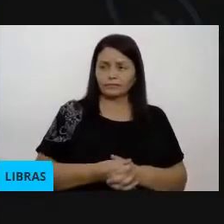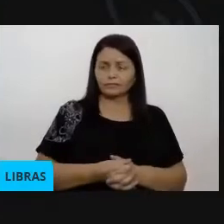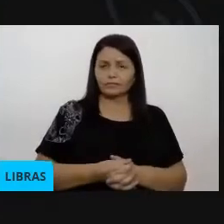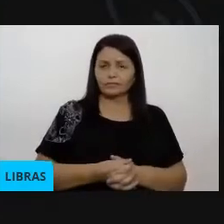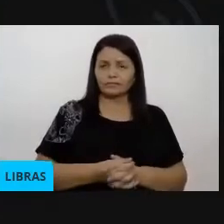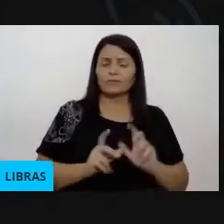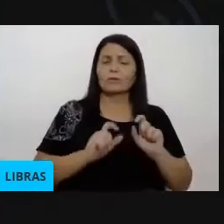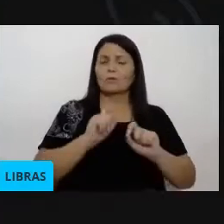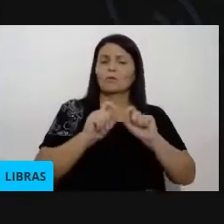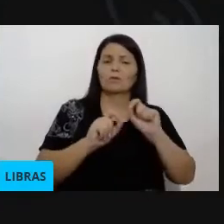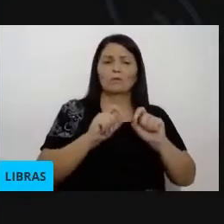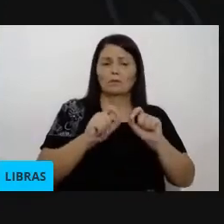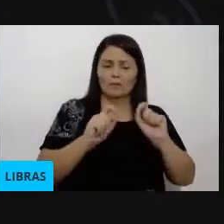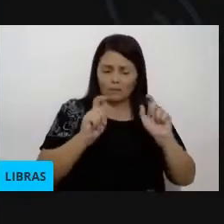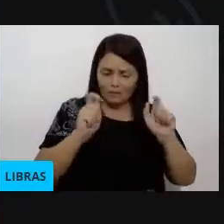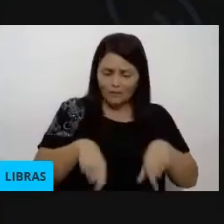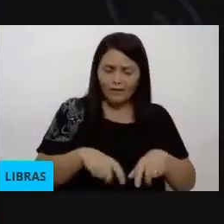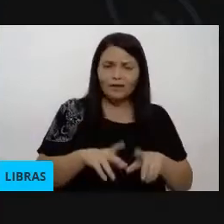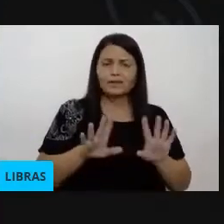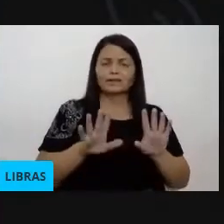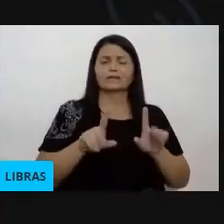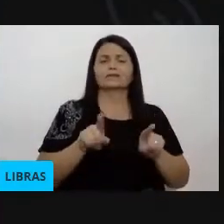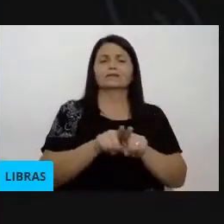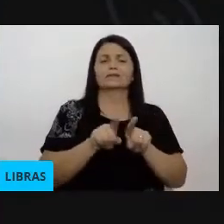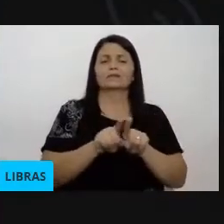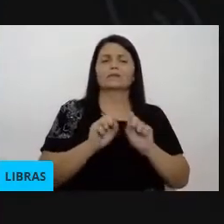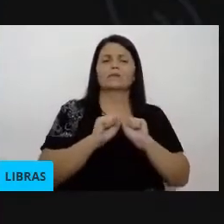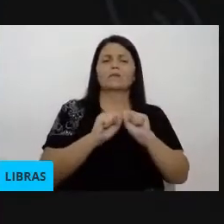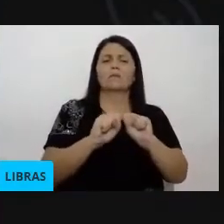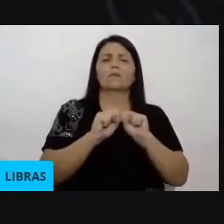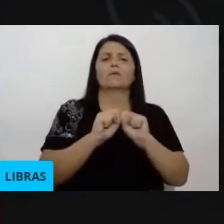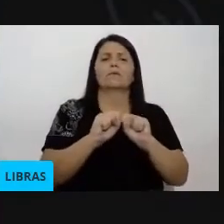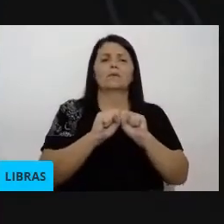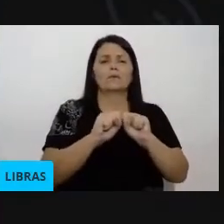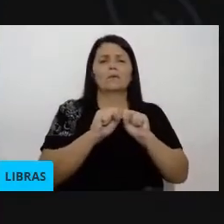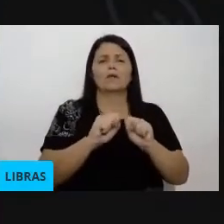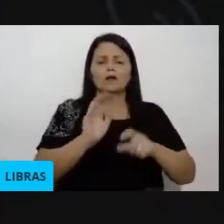para a capacidade sua que, mesmo assim, ainda é capaz de poder se voltar para o outro.